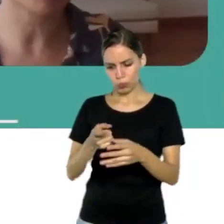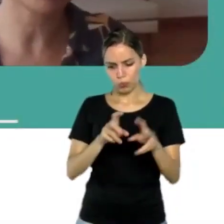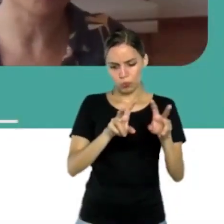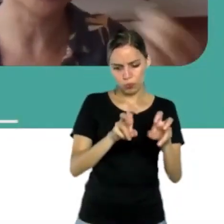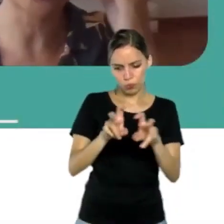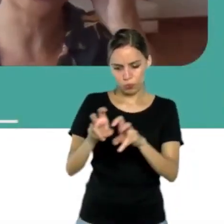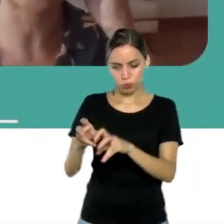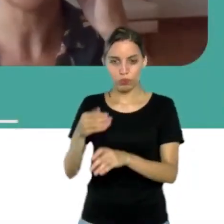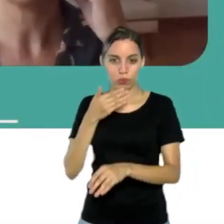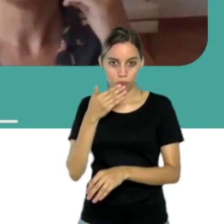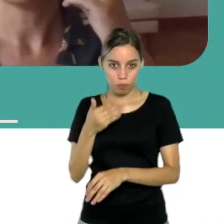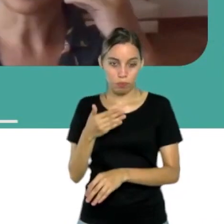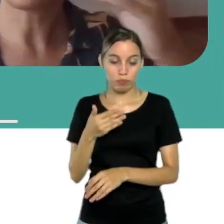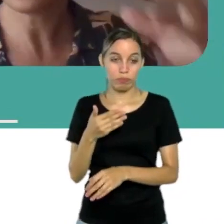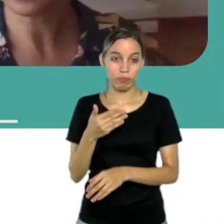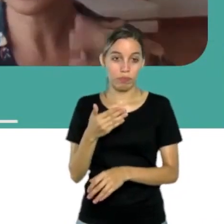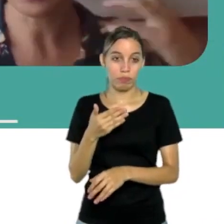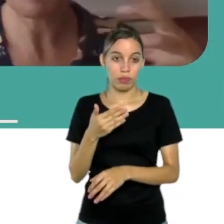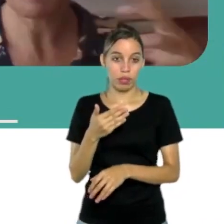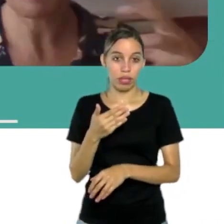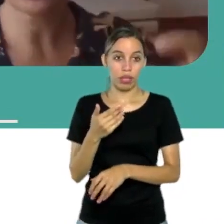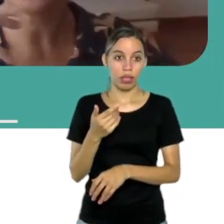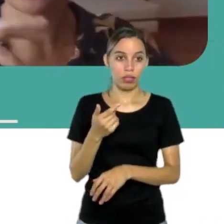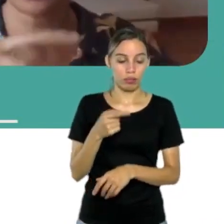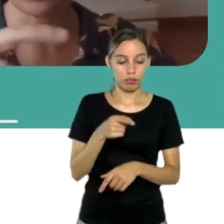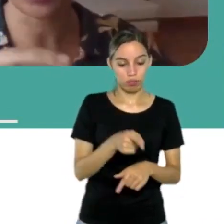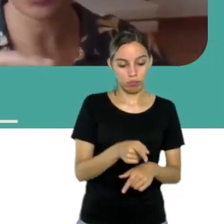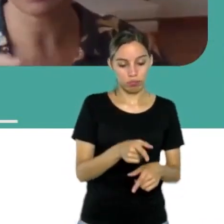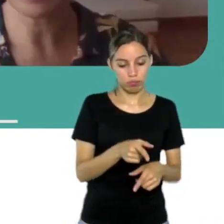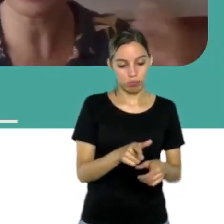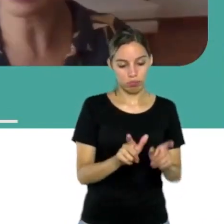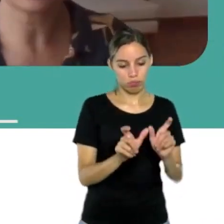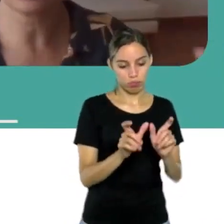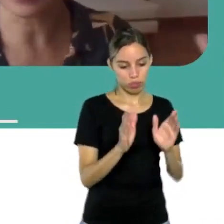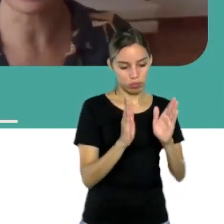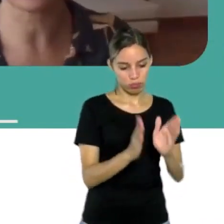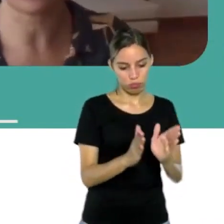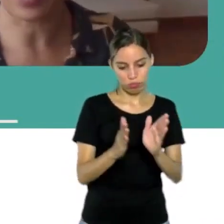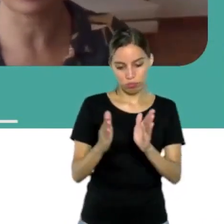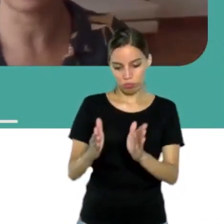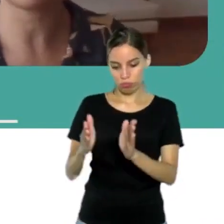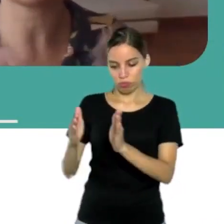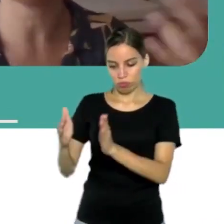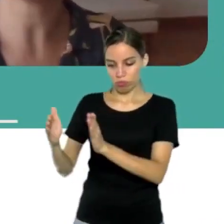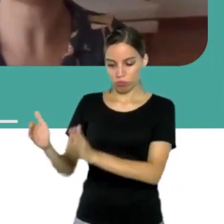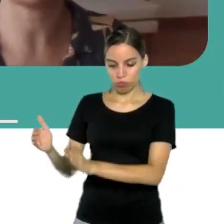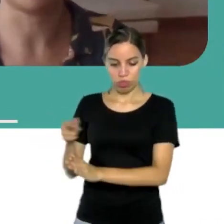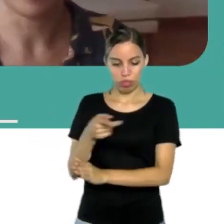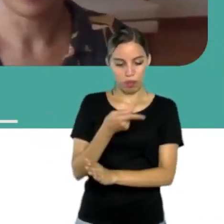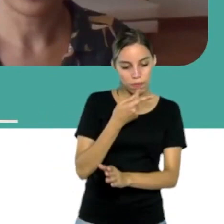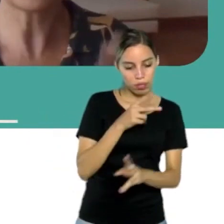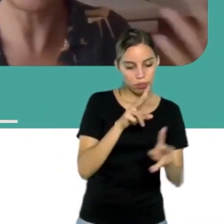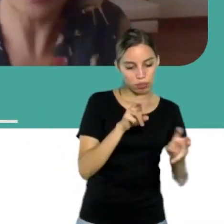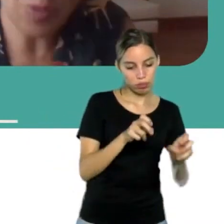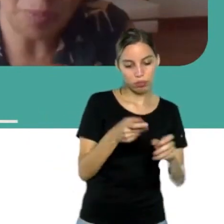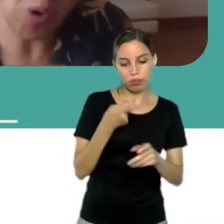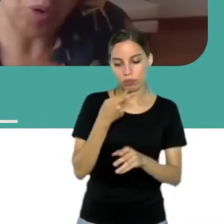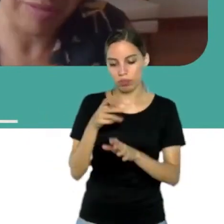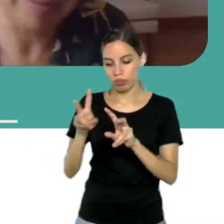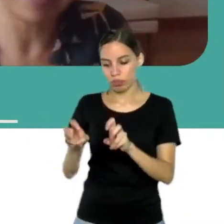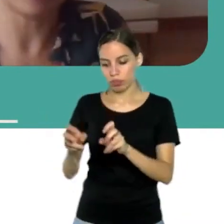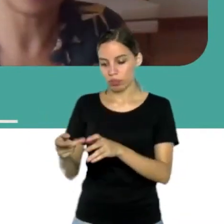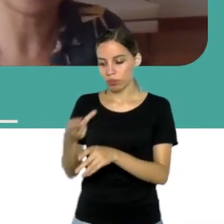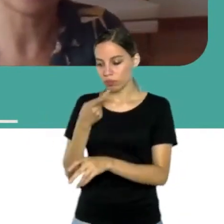eles formam enquanto conjunto. Tem essas partes desse jeito, mas do que eles falam, né? O que diz